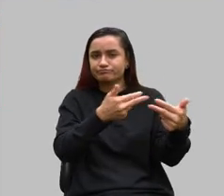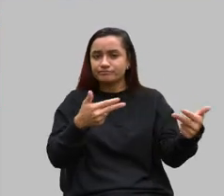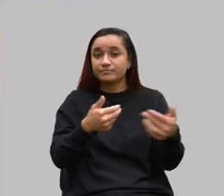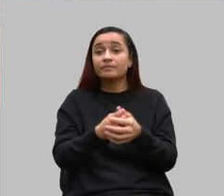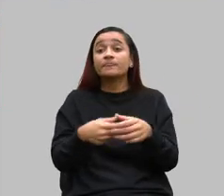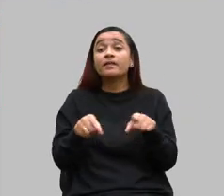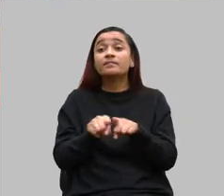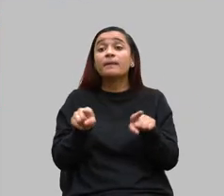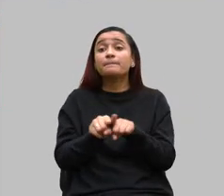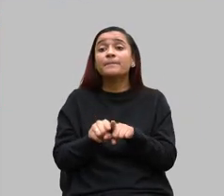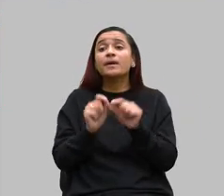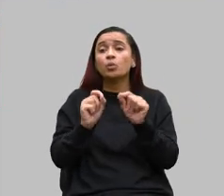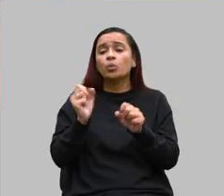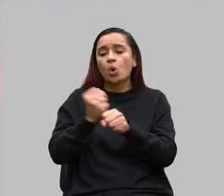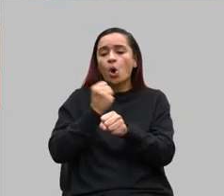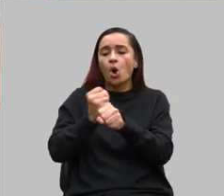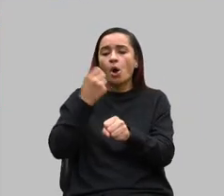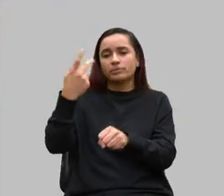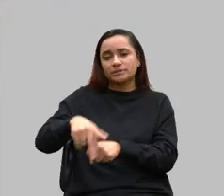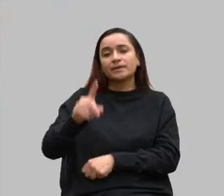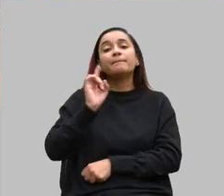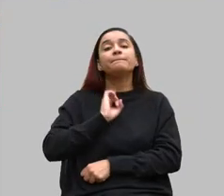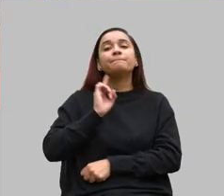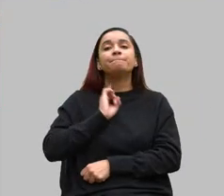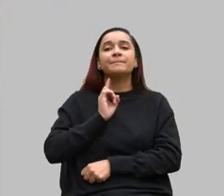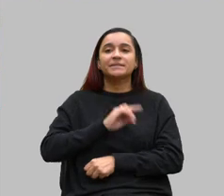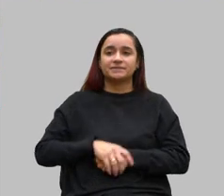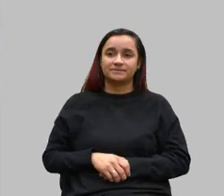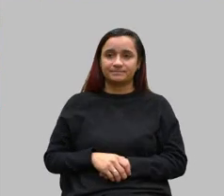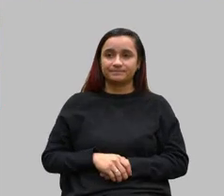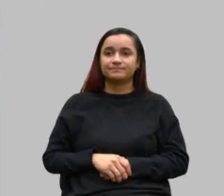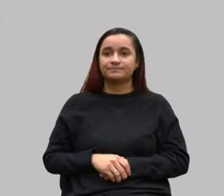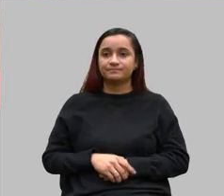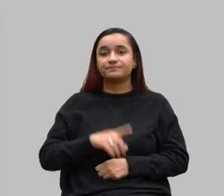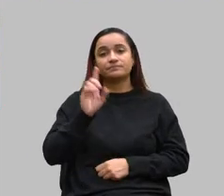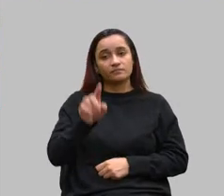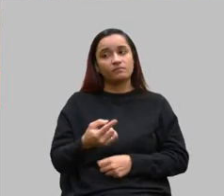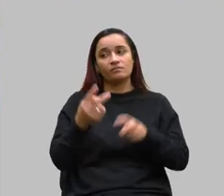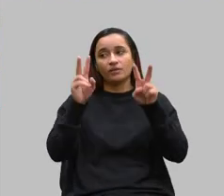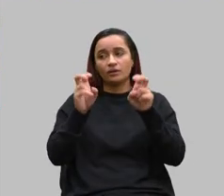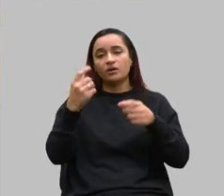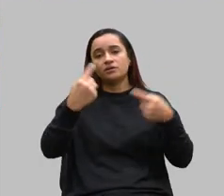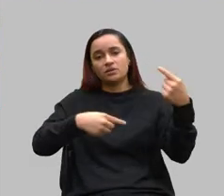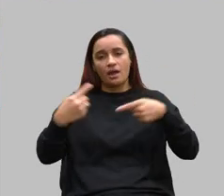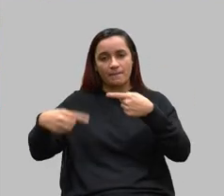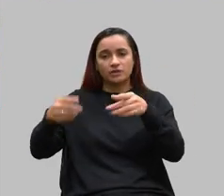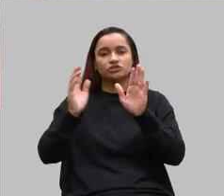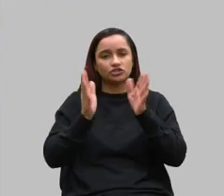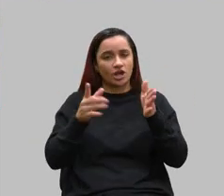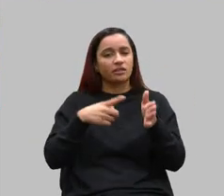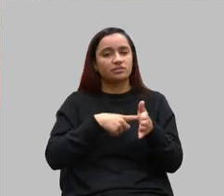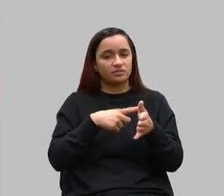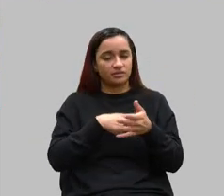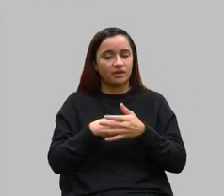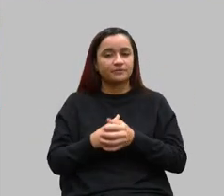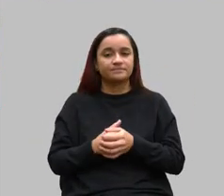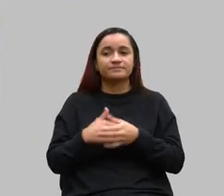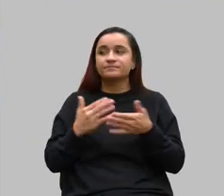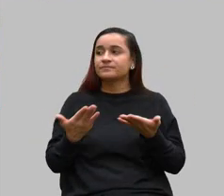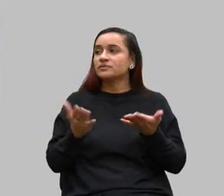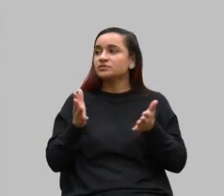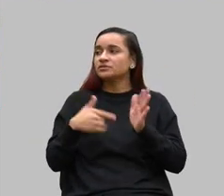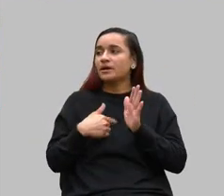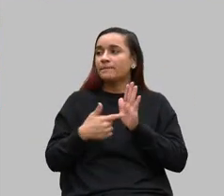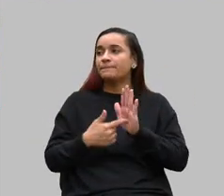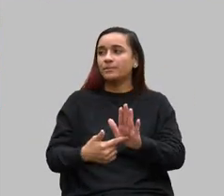Minas tá é um ponto que vem sendo eh debatido aqui então já já já já mostro a todos